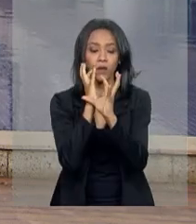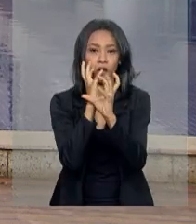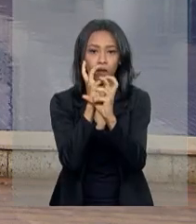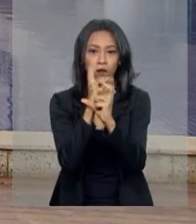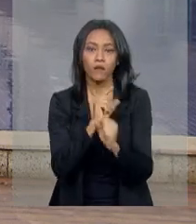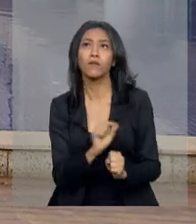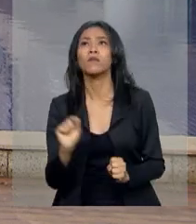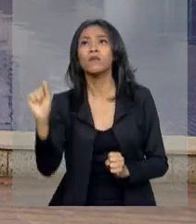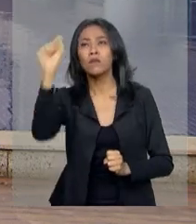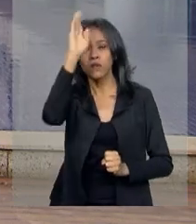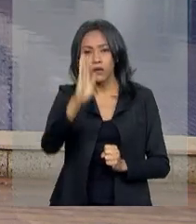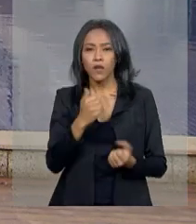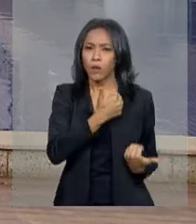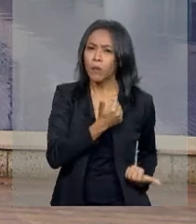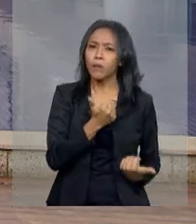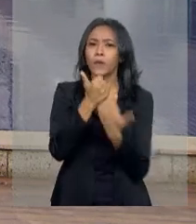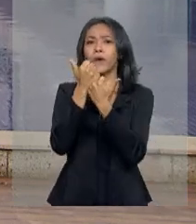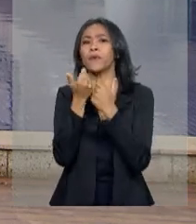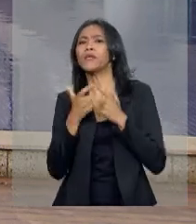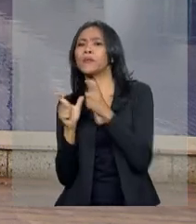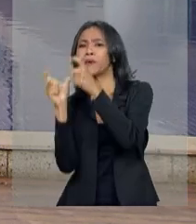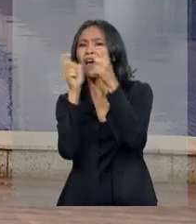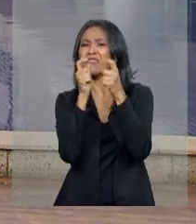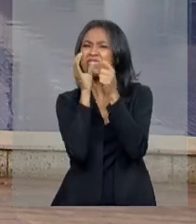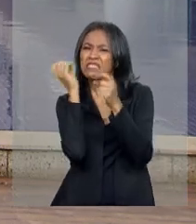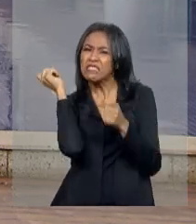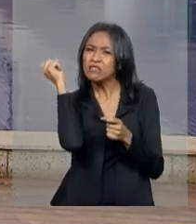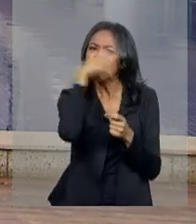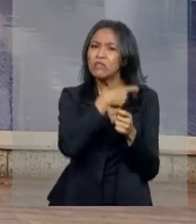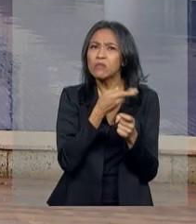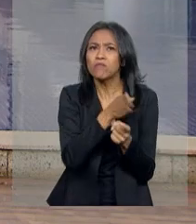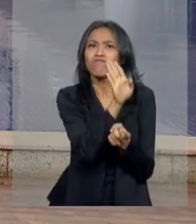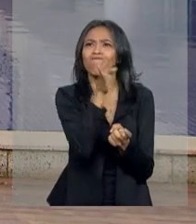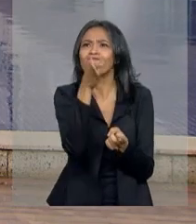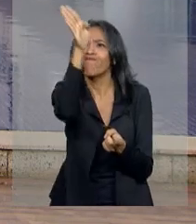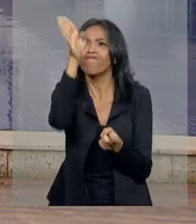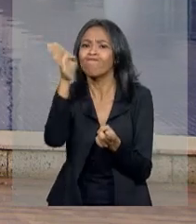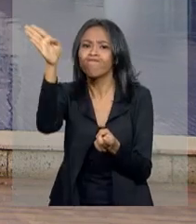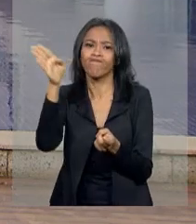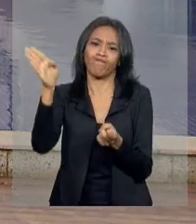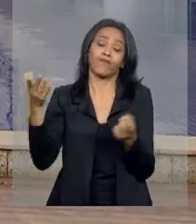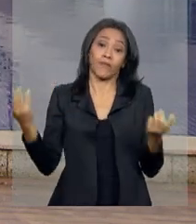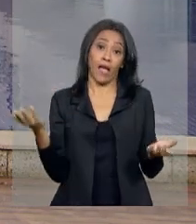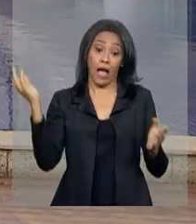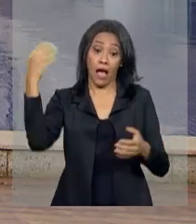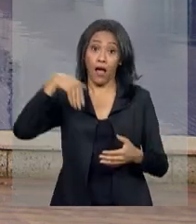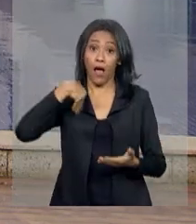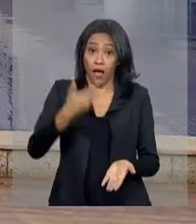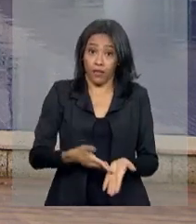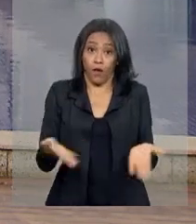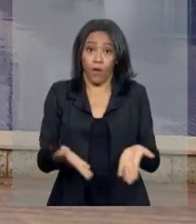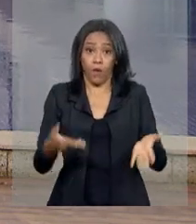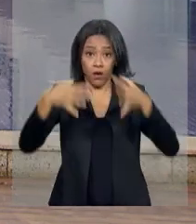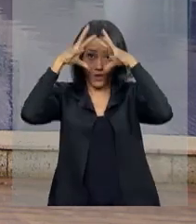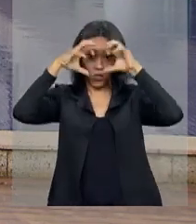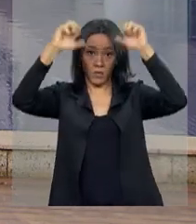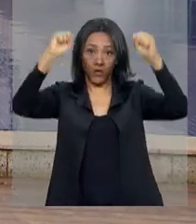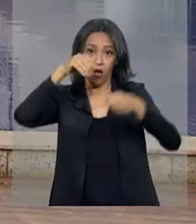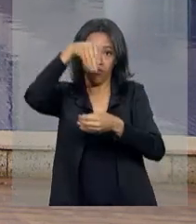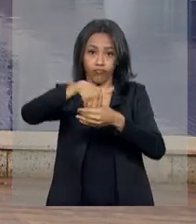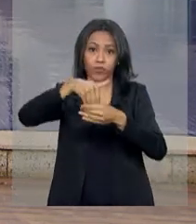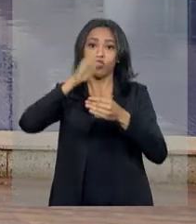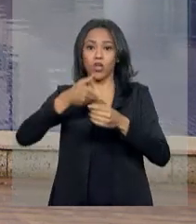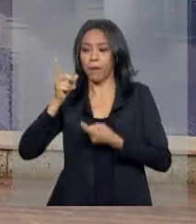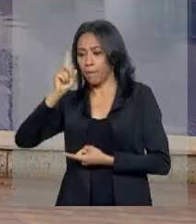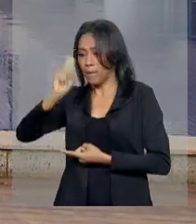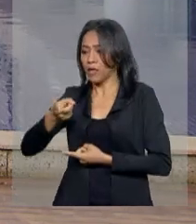apoio logístico em regiões de difícil acesso. Até o momento, o Tribunal Superior Eleitoral já aprovou o envio de